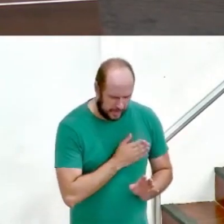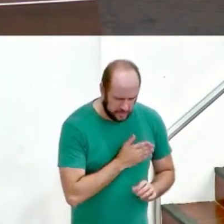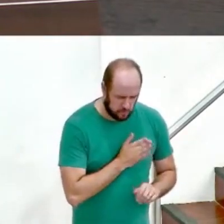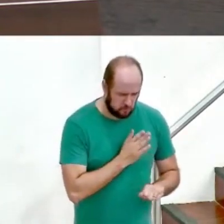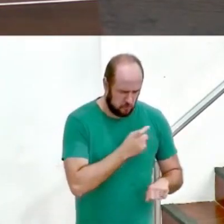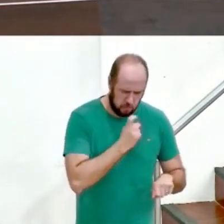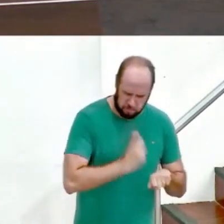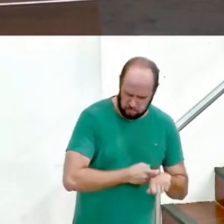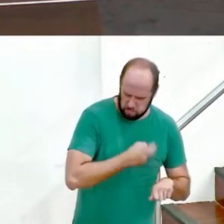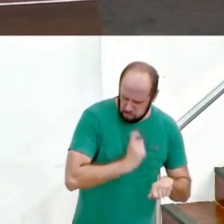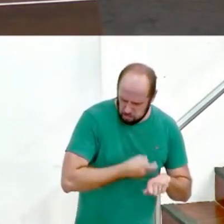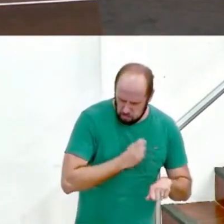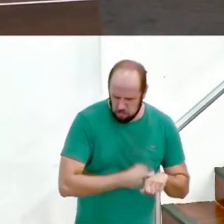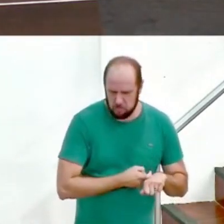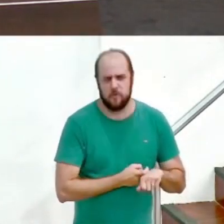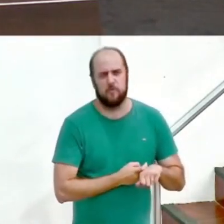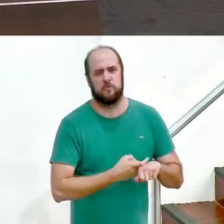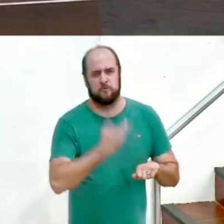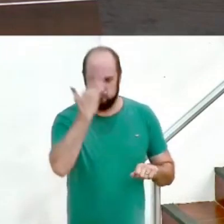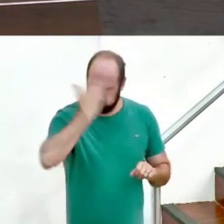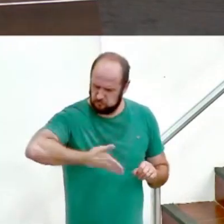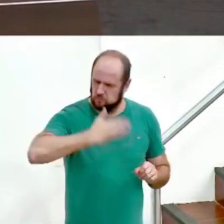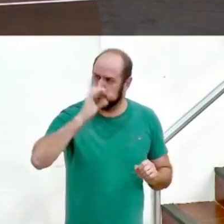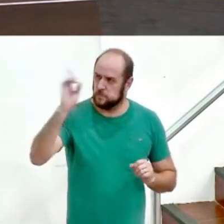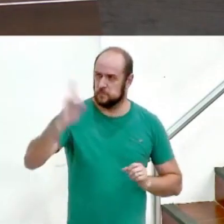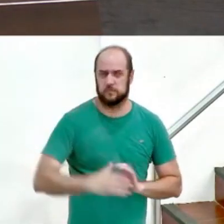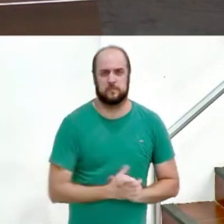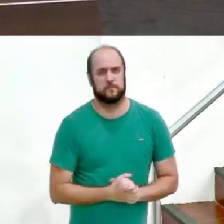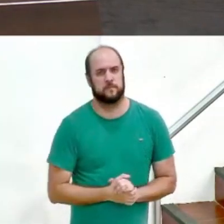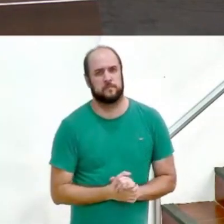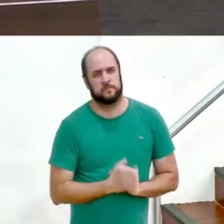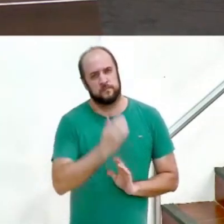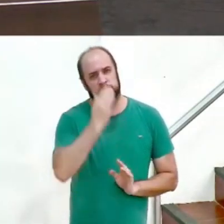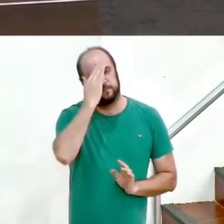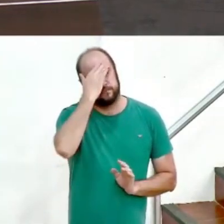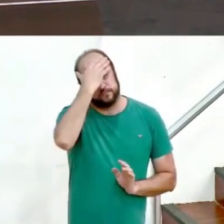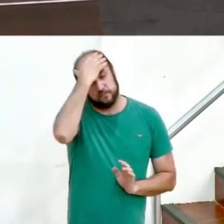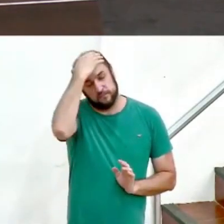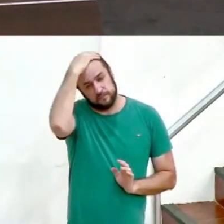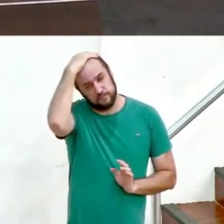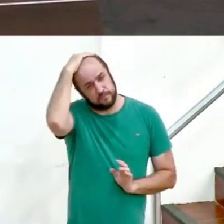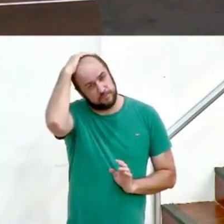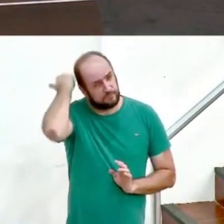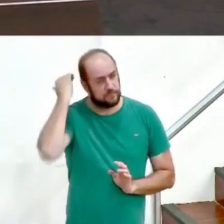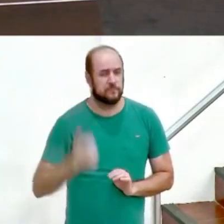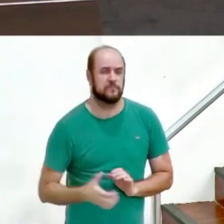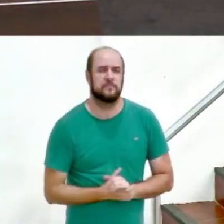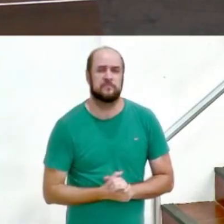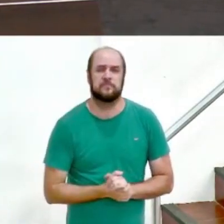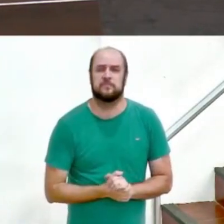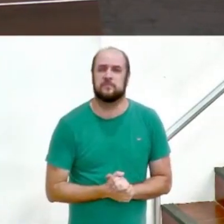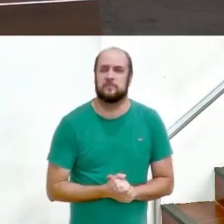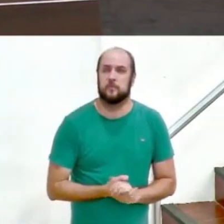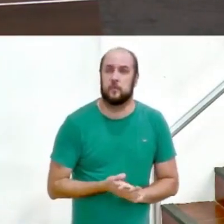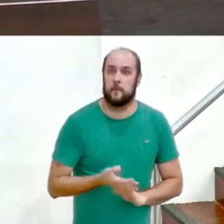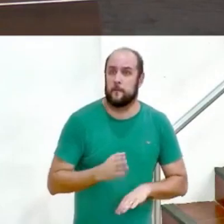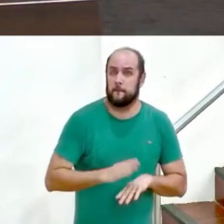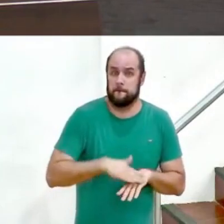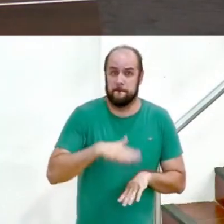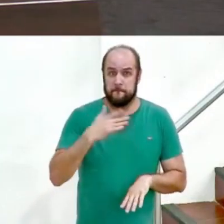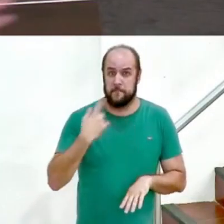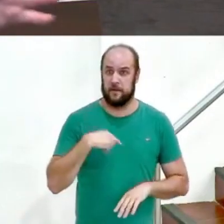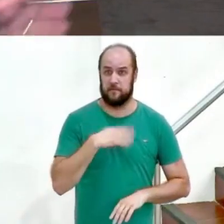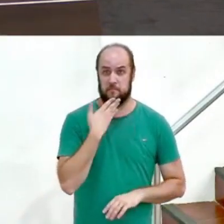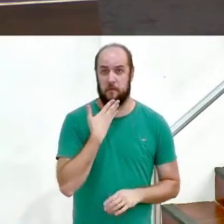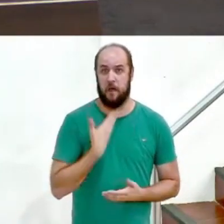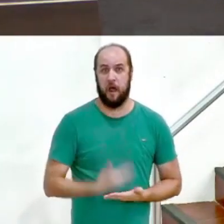estava duro diante de mim. O mais estonteante, queridos, desse texto